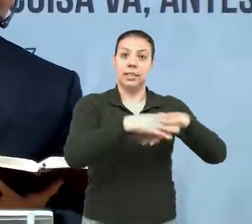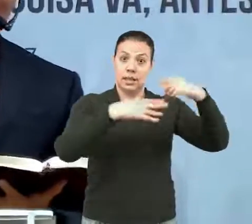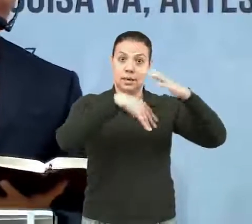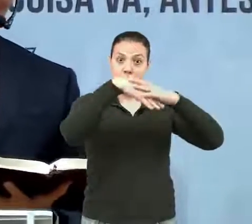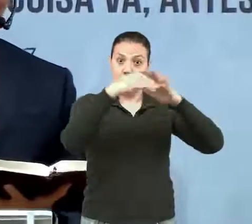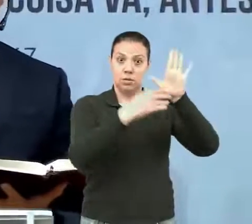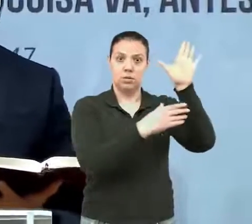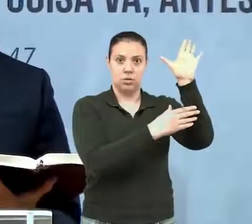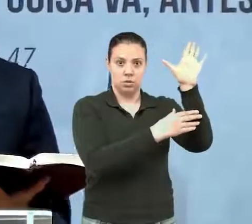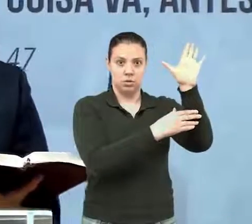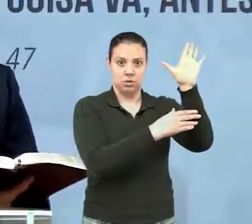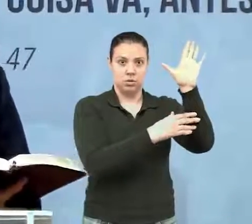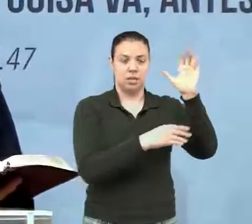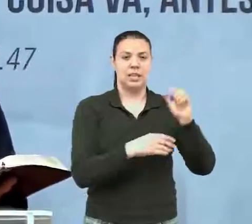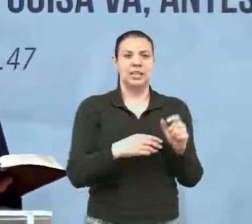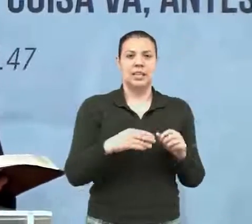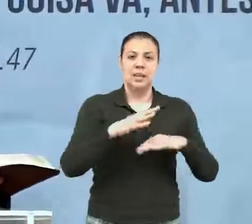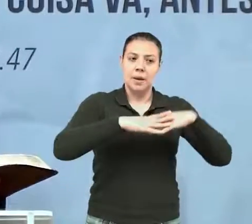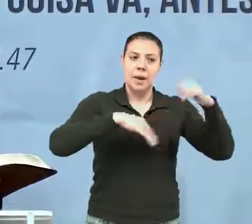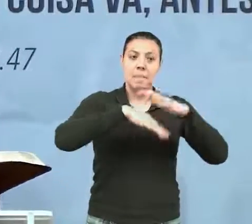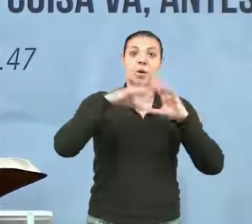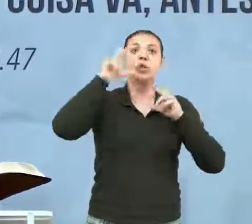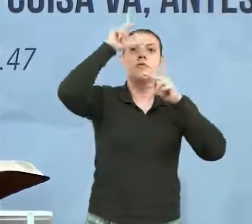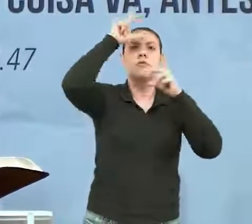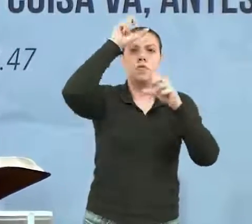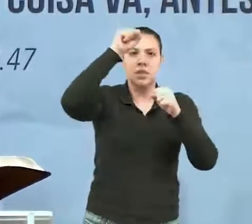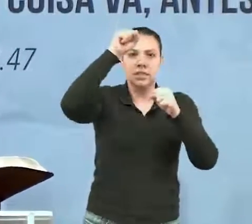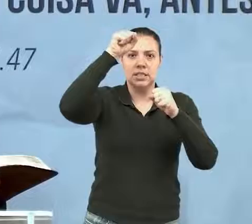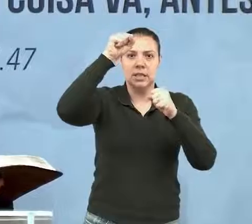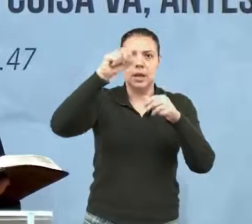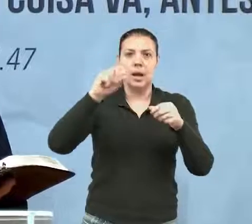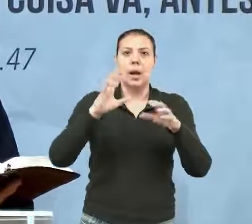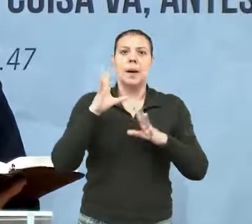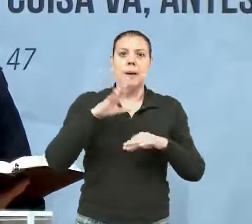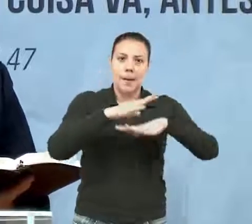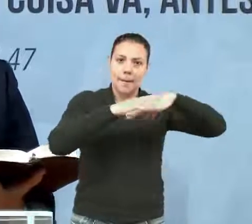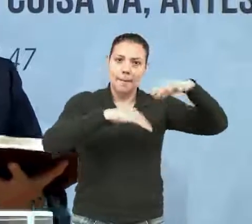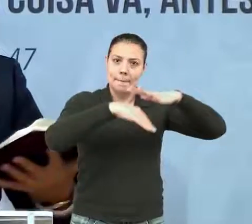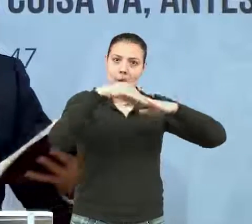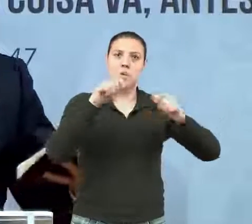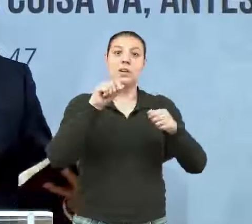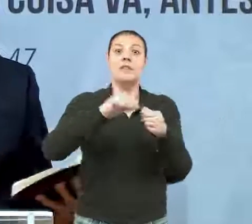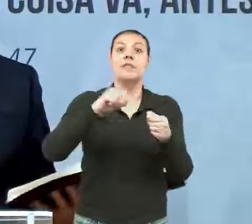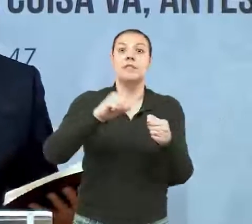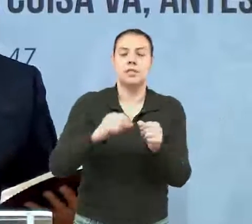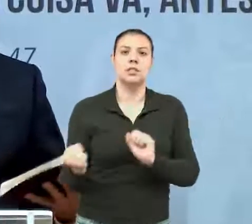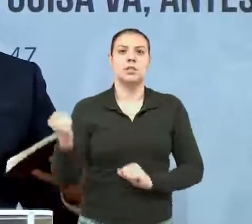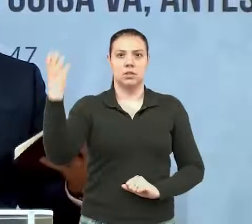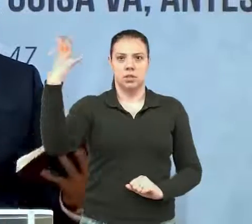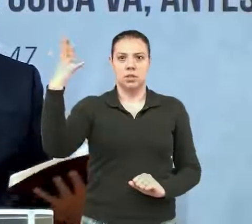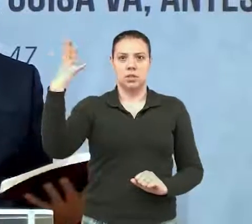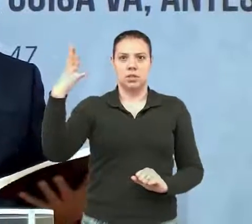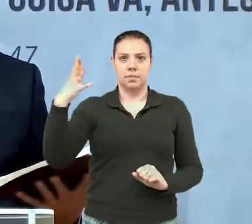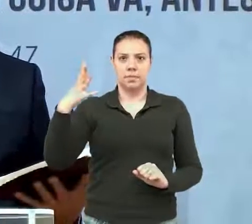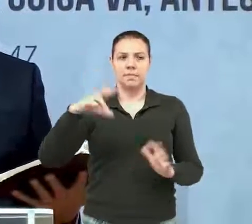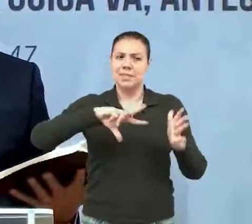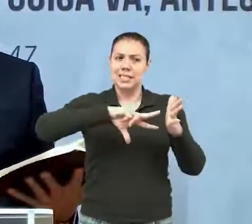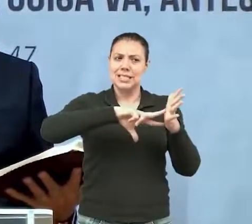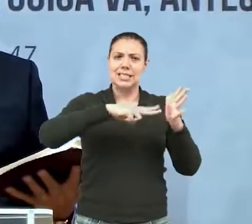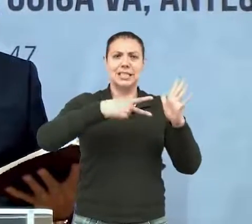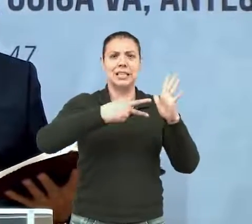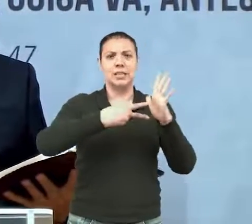mão destra, é a mão da força, é a mão da ação. E esta é uma linguagem